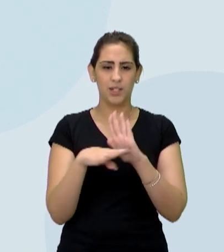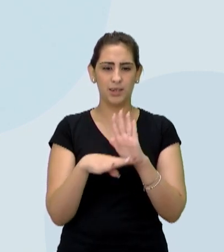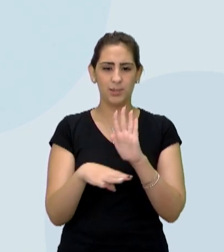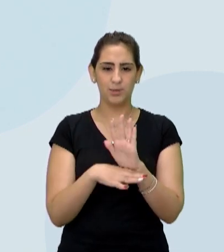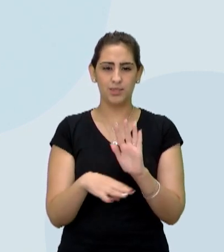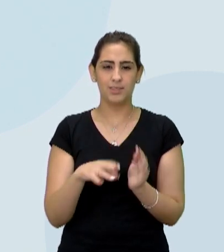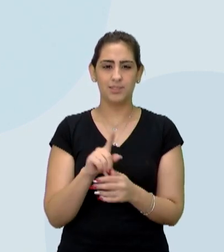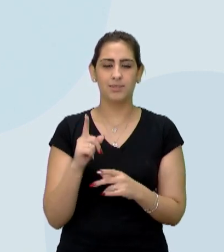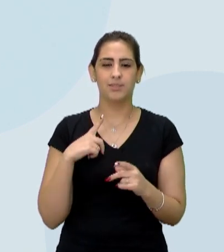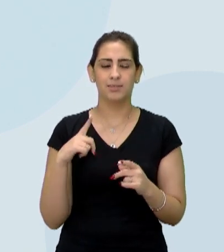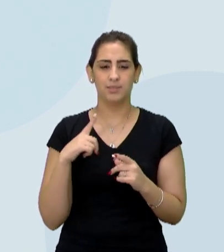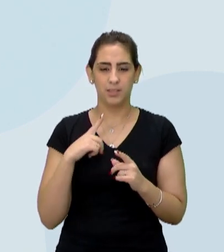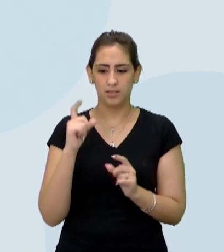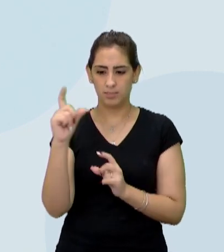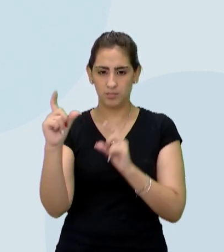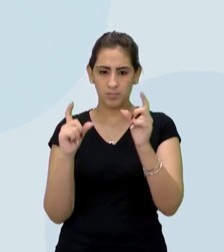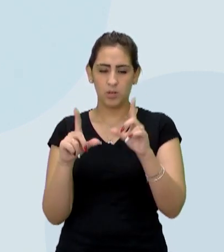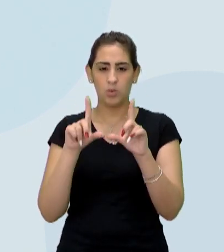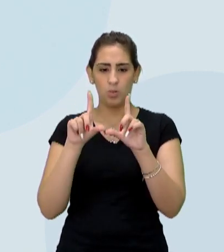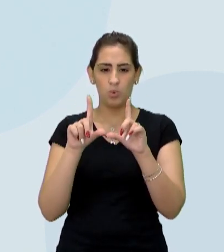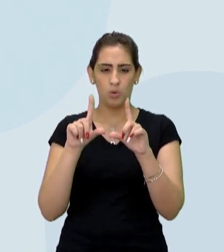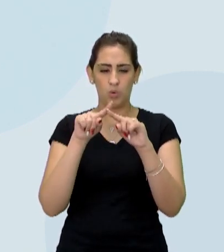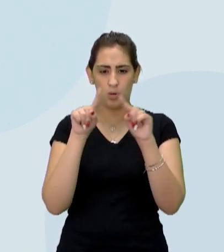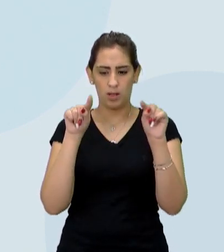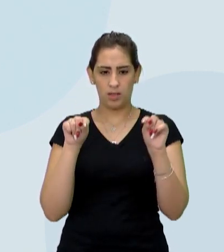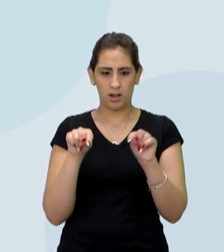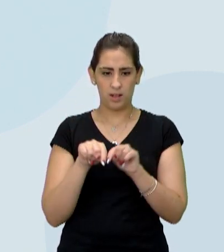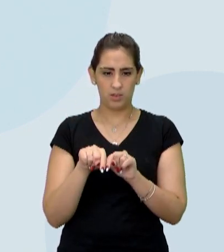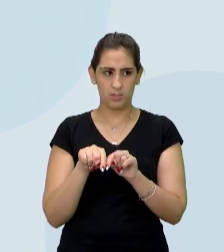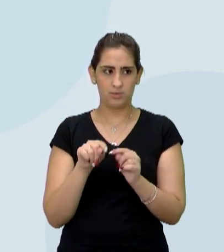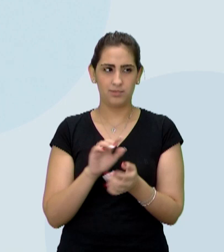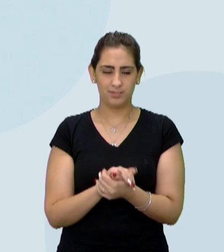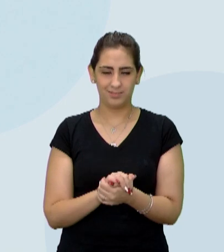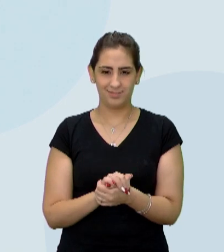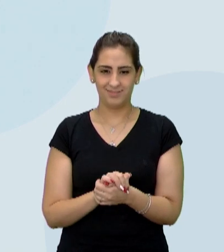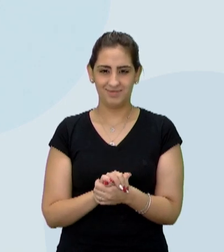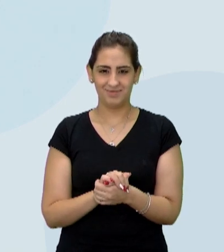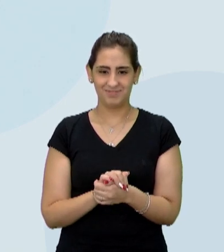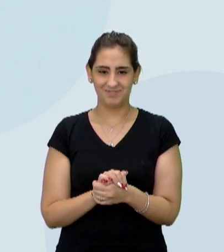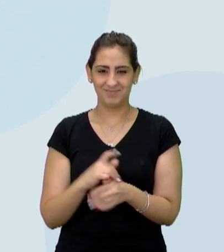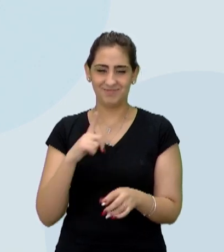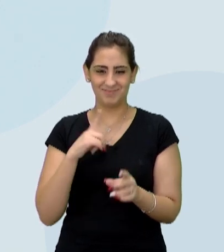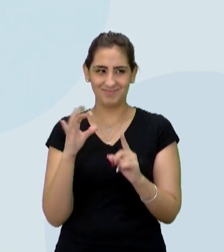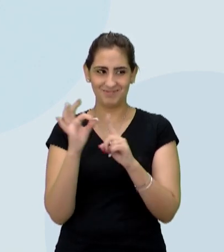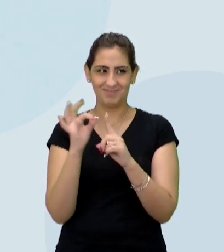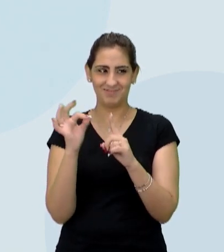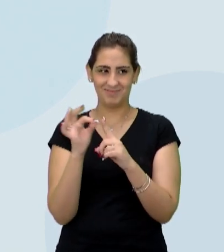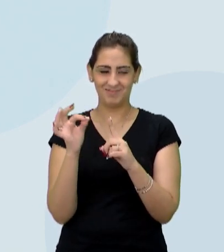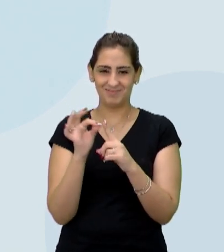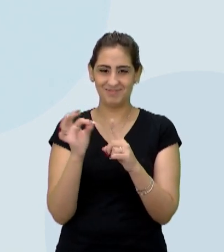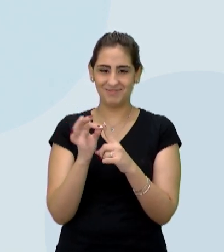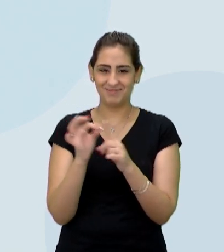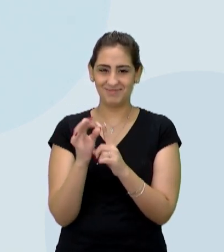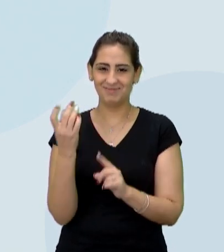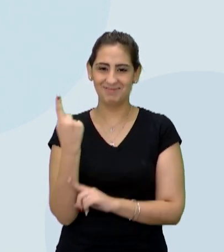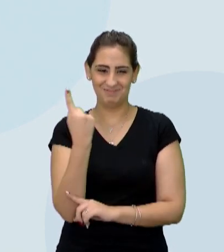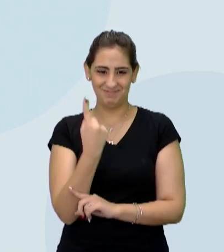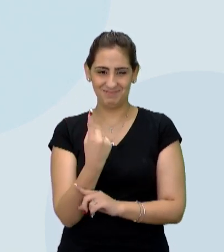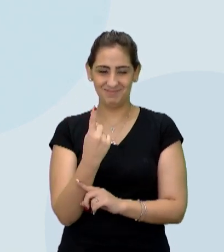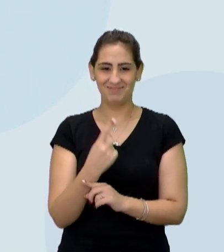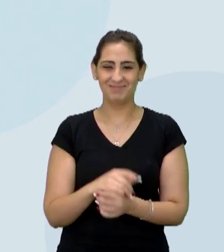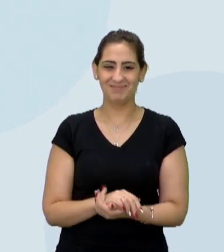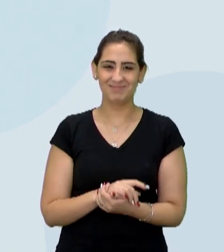têm um formato quadrado, né? Perceba, né? O primeiro nós temos um ponto só. O